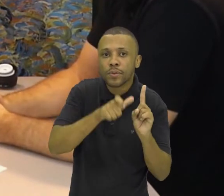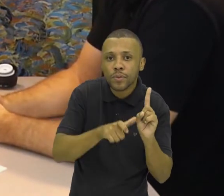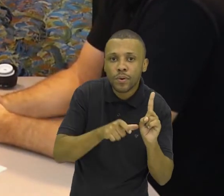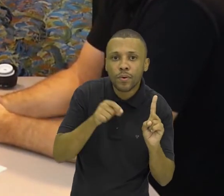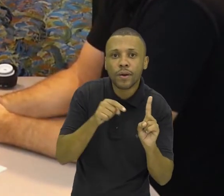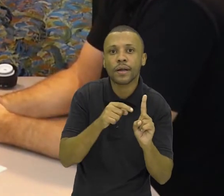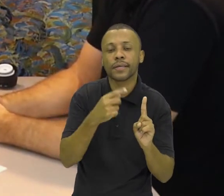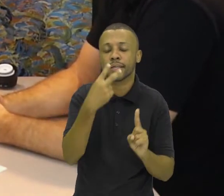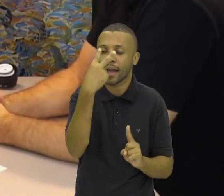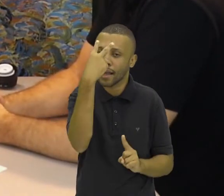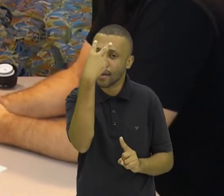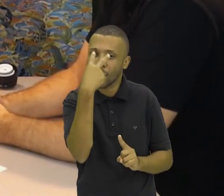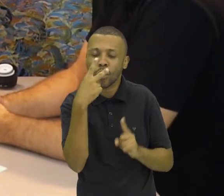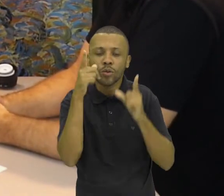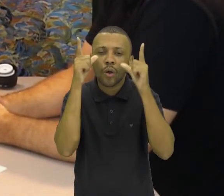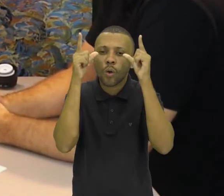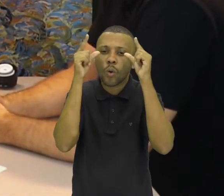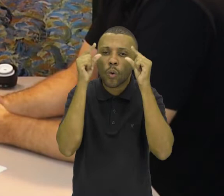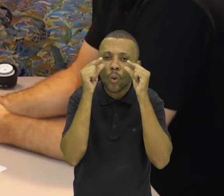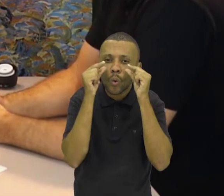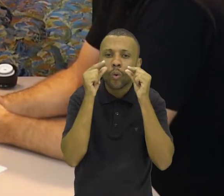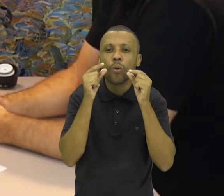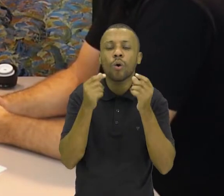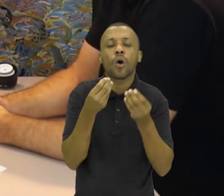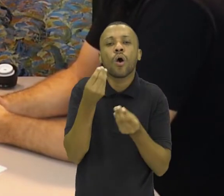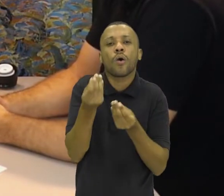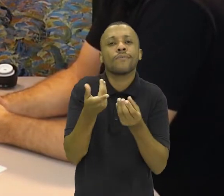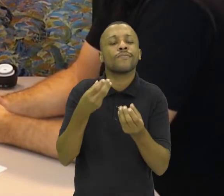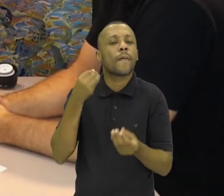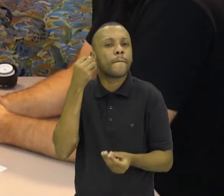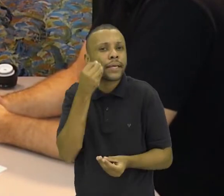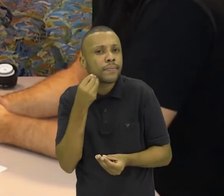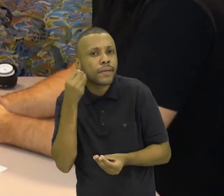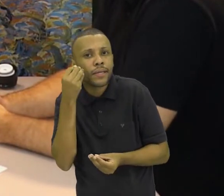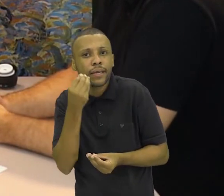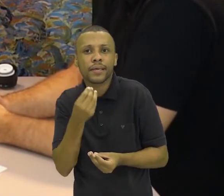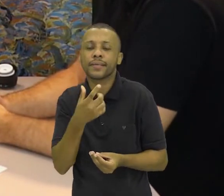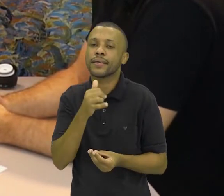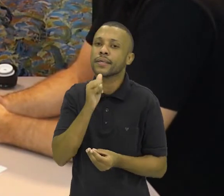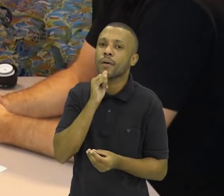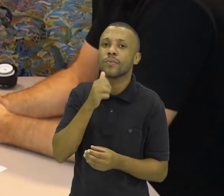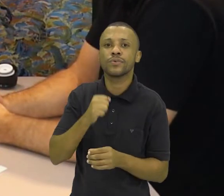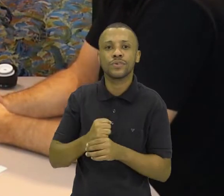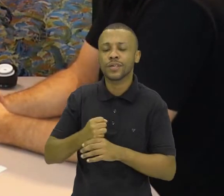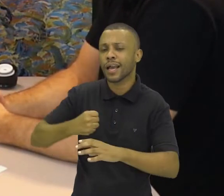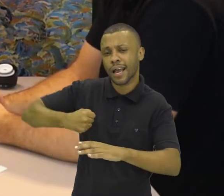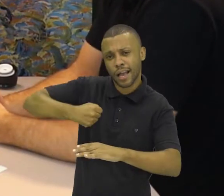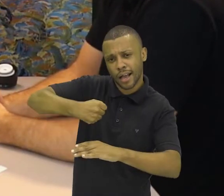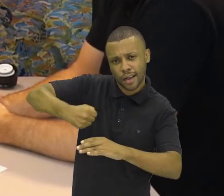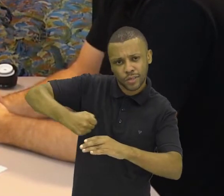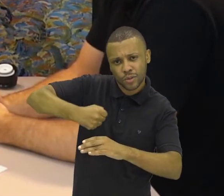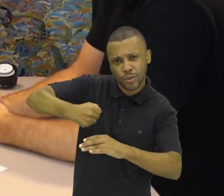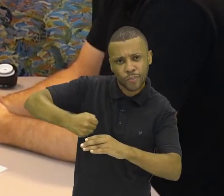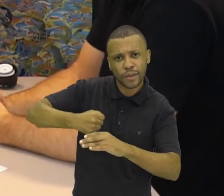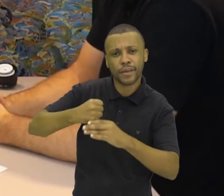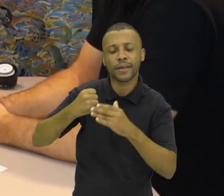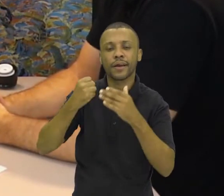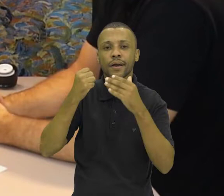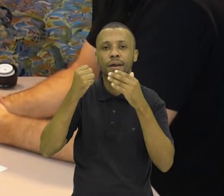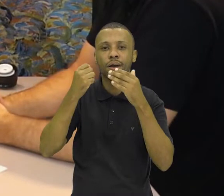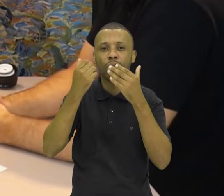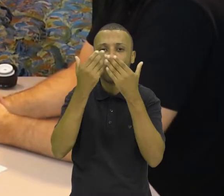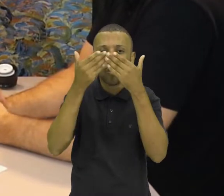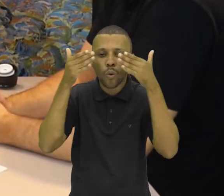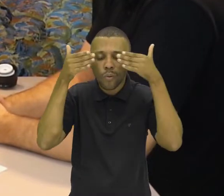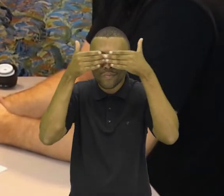a pessoa que tem um comprometimento visual completo, então, fazer uma vivência de gastronomia com os